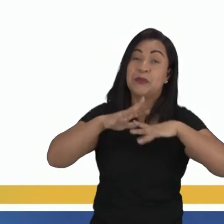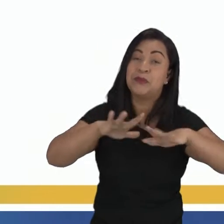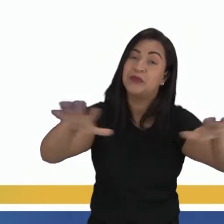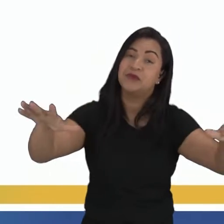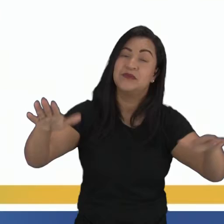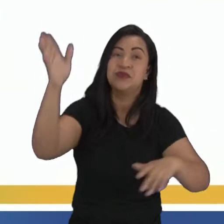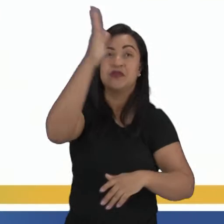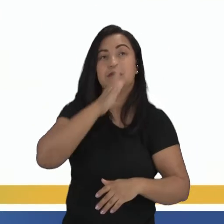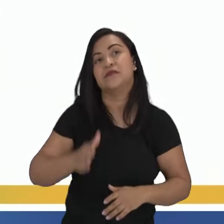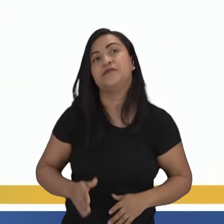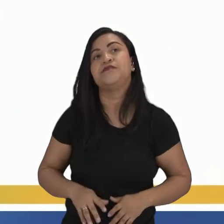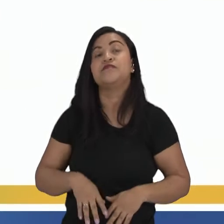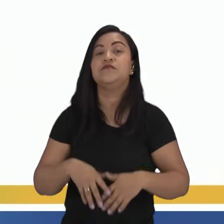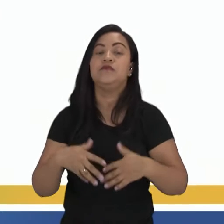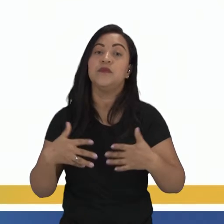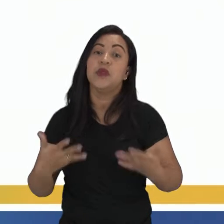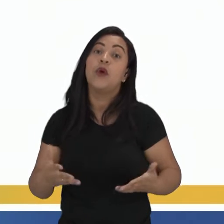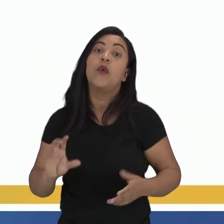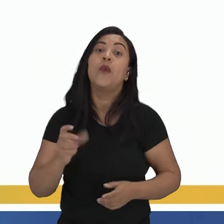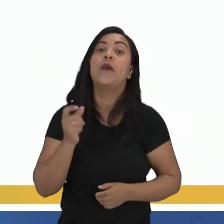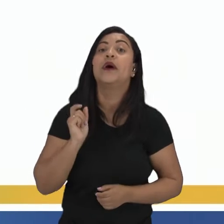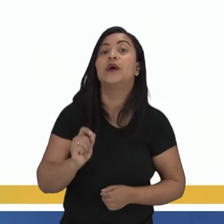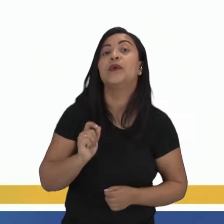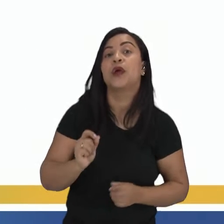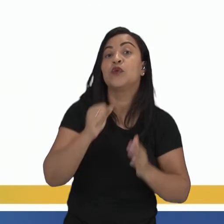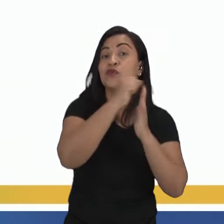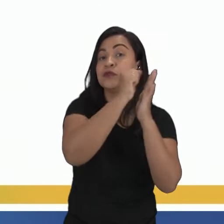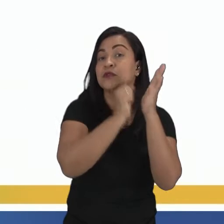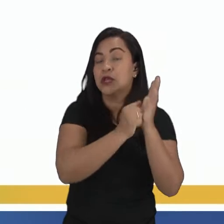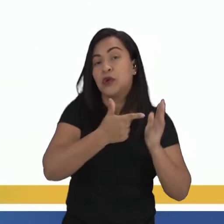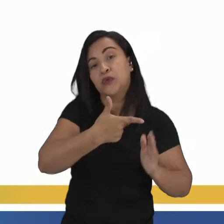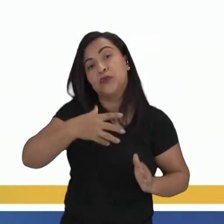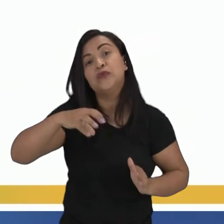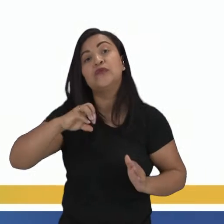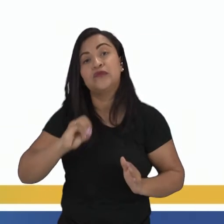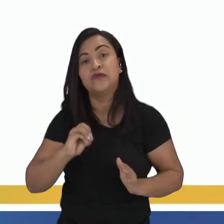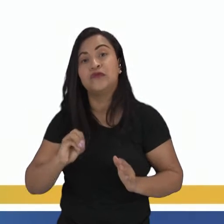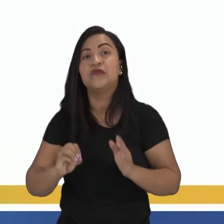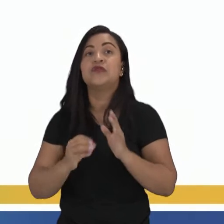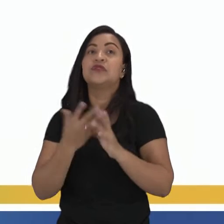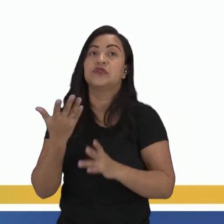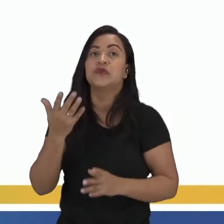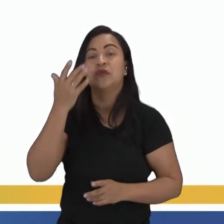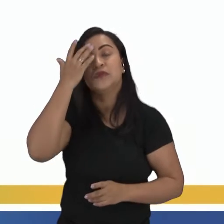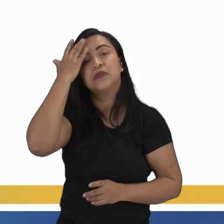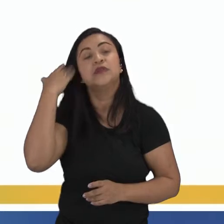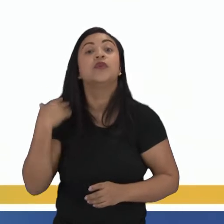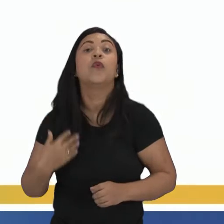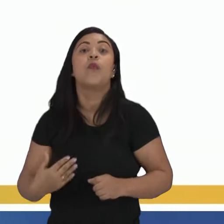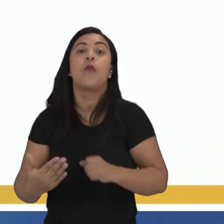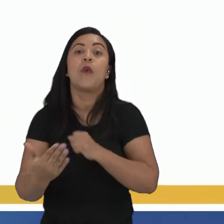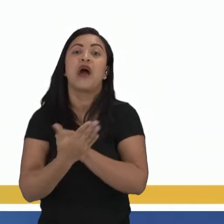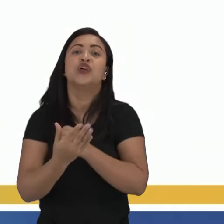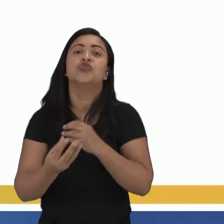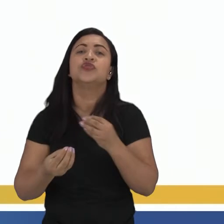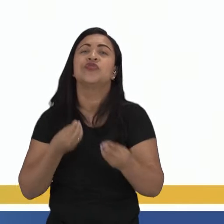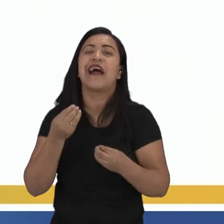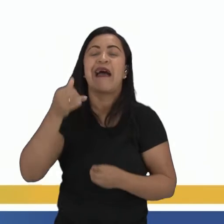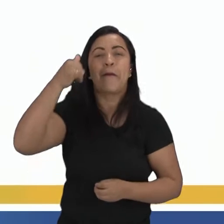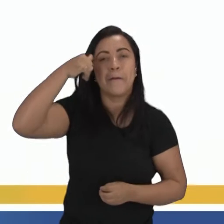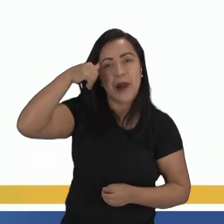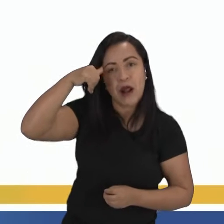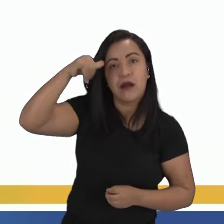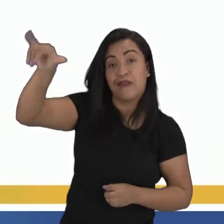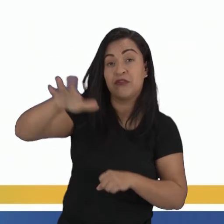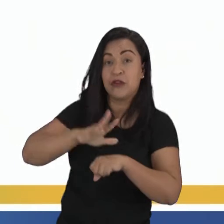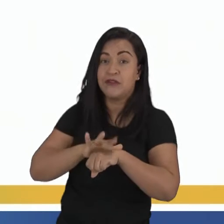que foram sendo desenvolvidas já no século XX, né? Nós temos aí a questão da quarentena, que já era usual praticamente